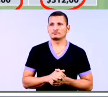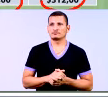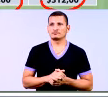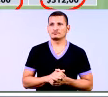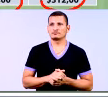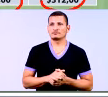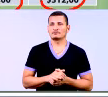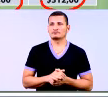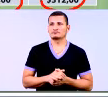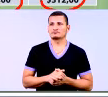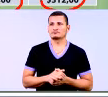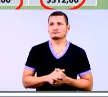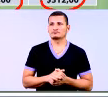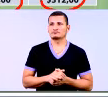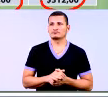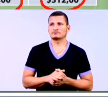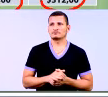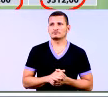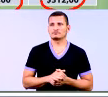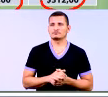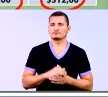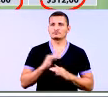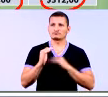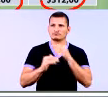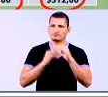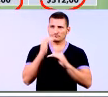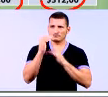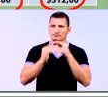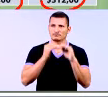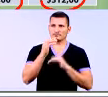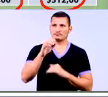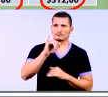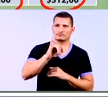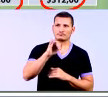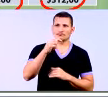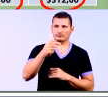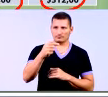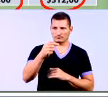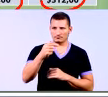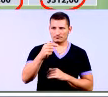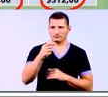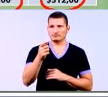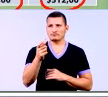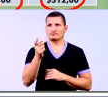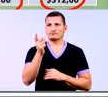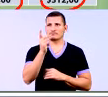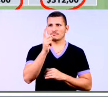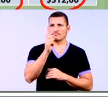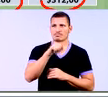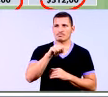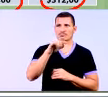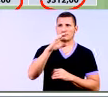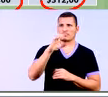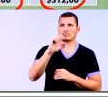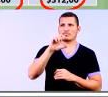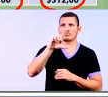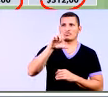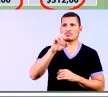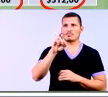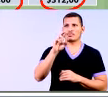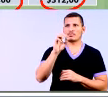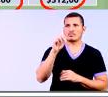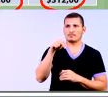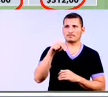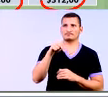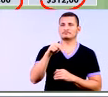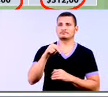diferença brutal. Em termos de desempenho, desse i7 para o Celeron avançou demais e o